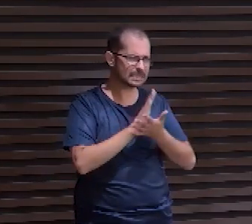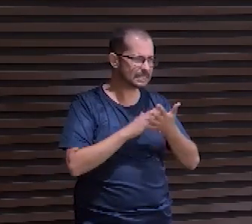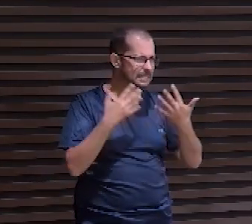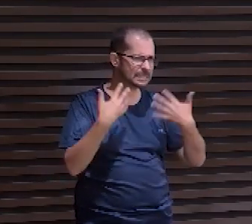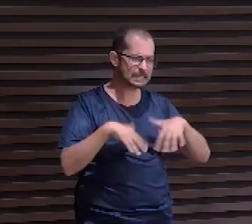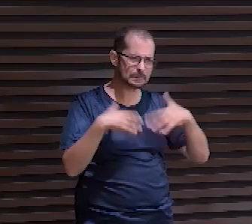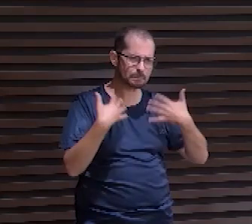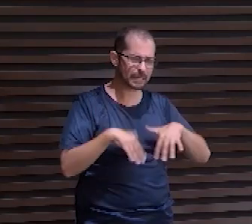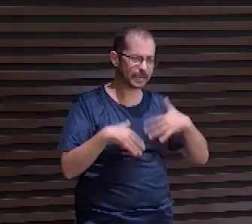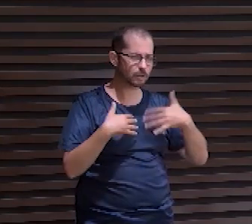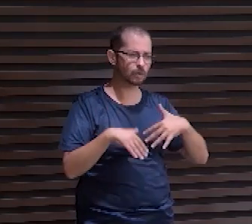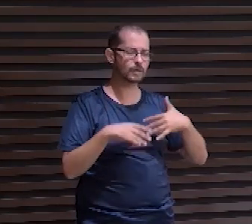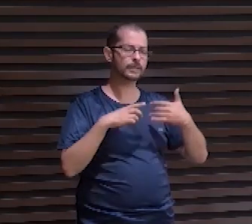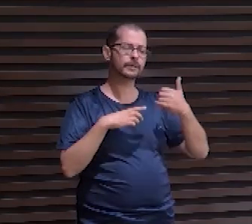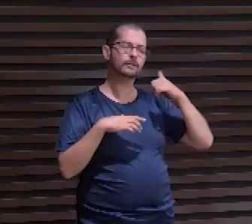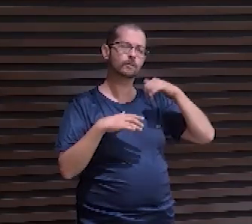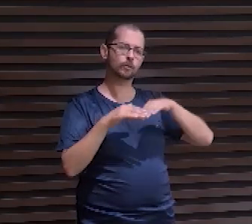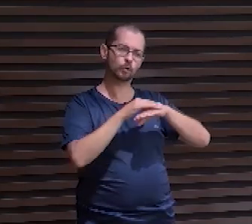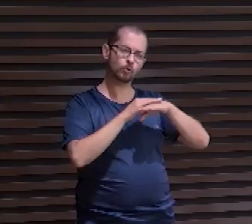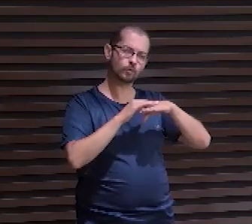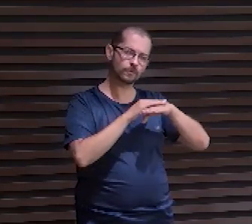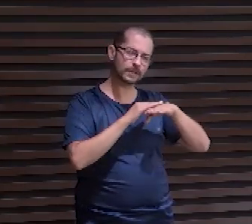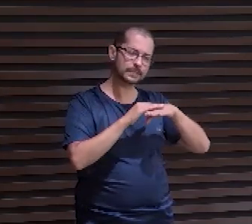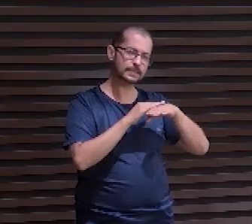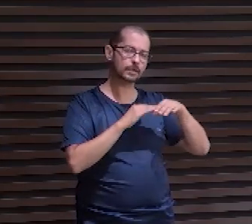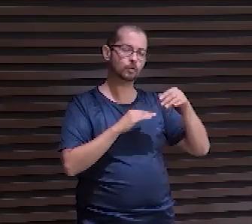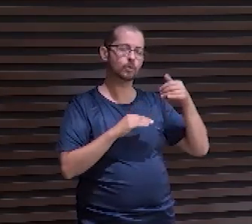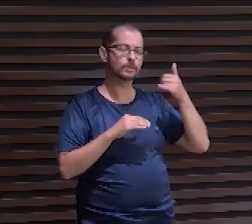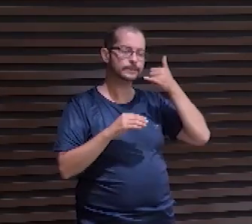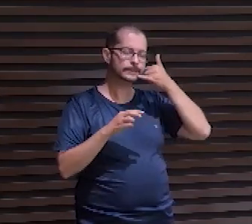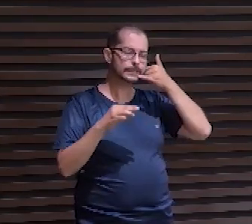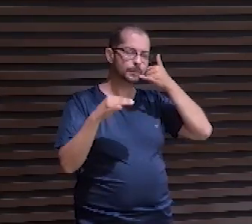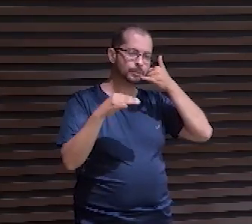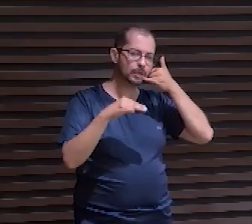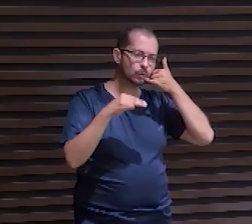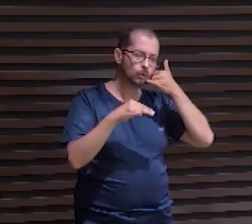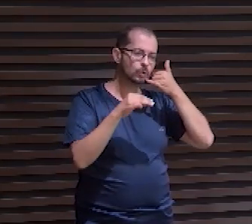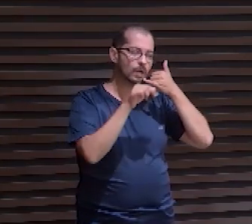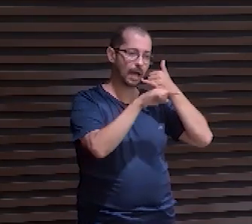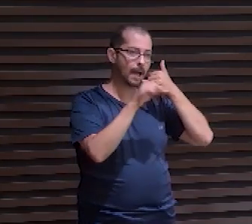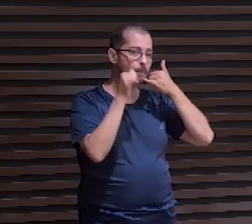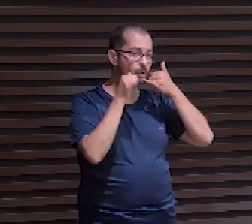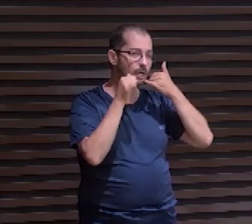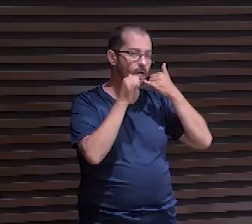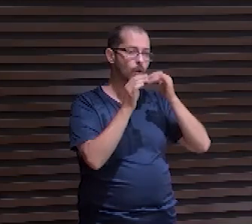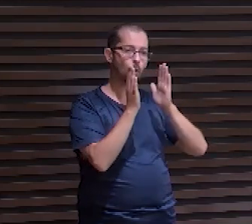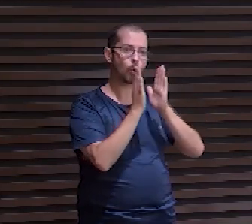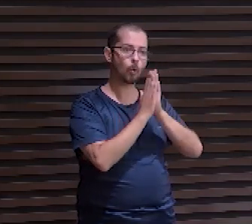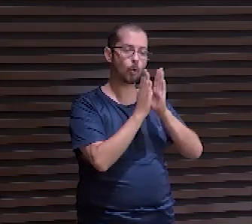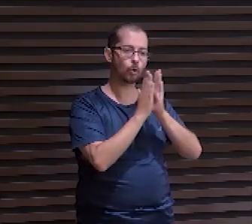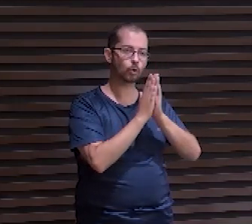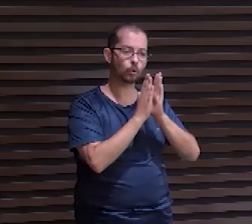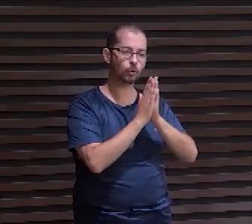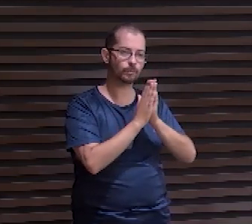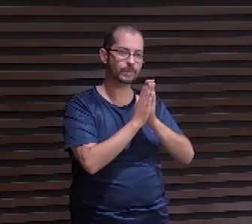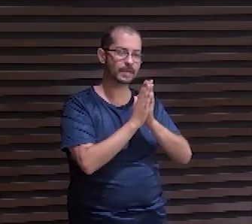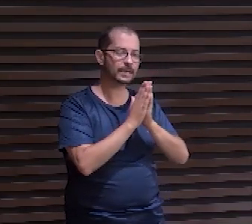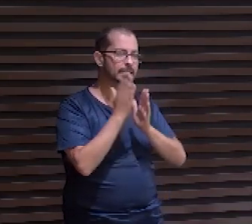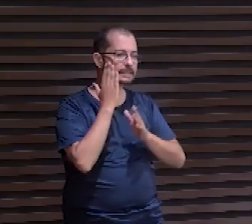questões de minutos, ela orou, reconhecendo que era a pior